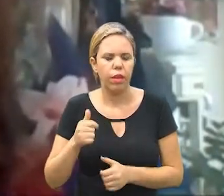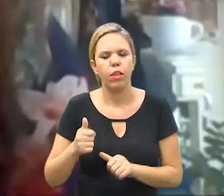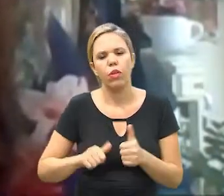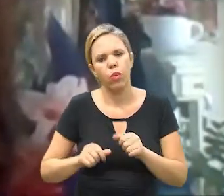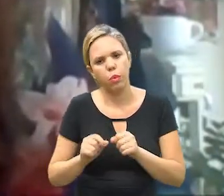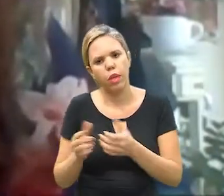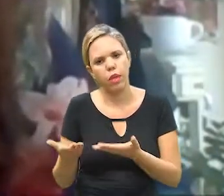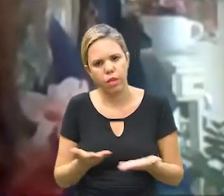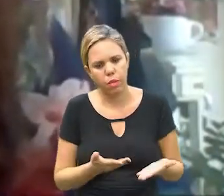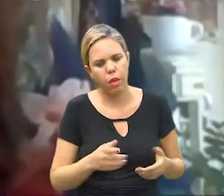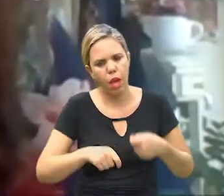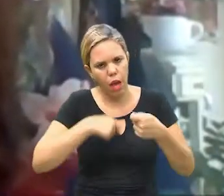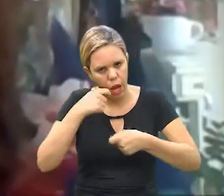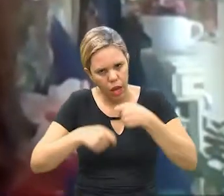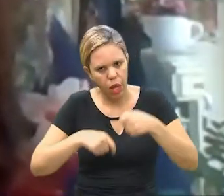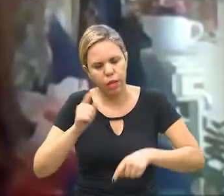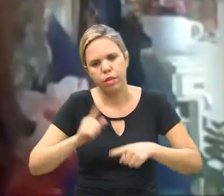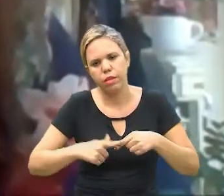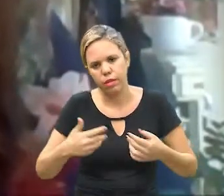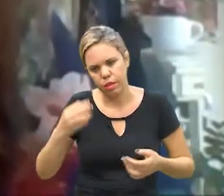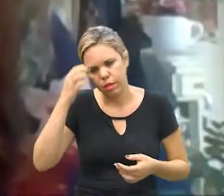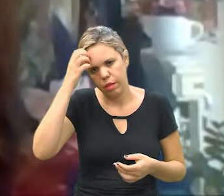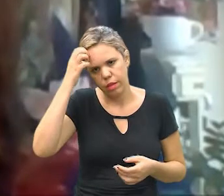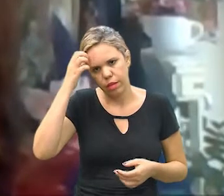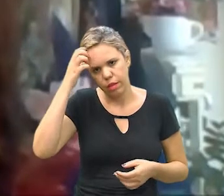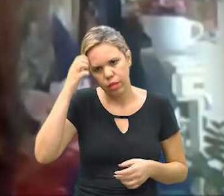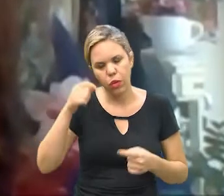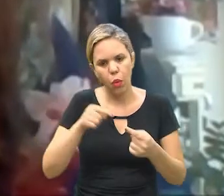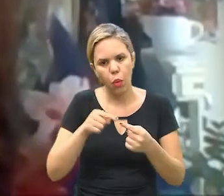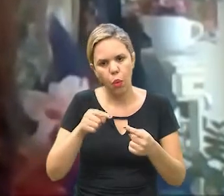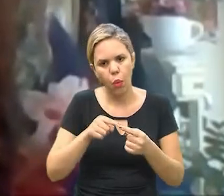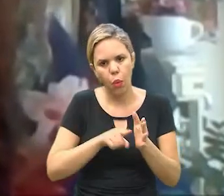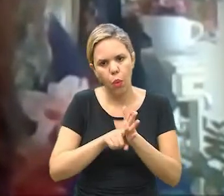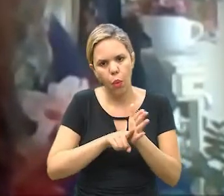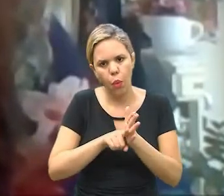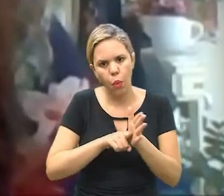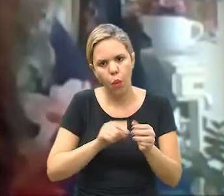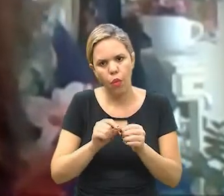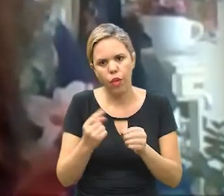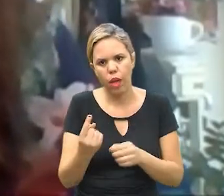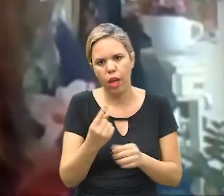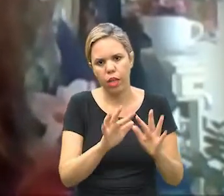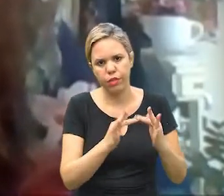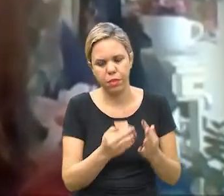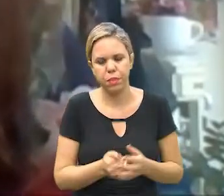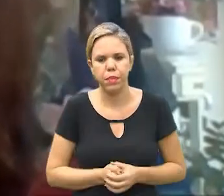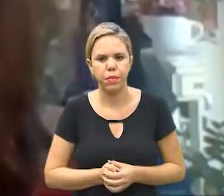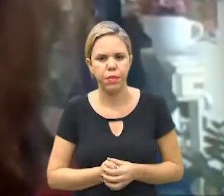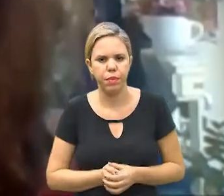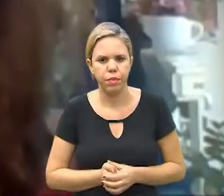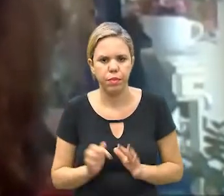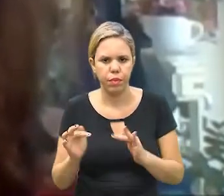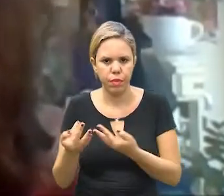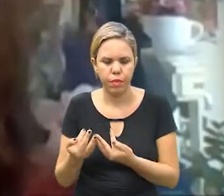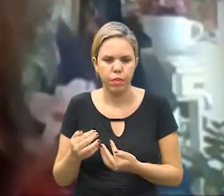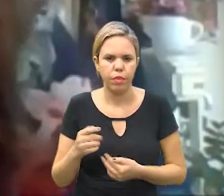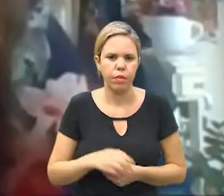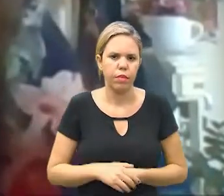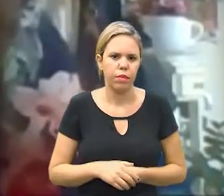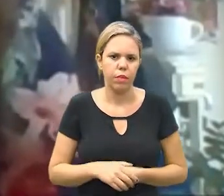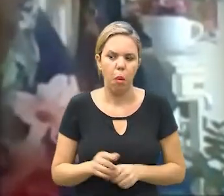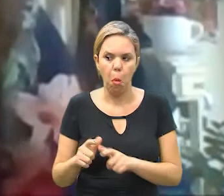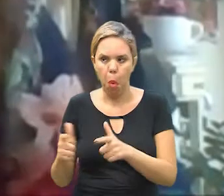periodicidade para receber esses alimentos de acordo com o levantamento que foi feito de cada família. Tem aquelas famílias que são